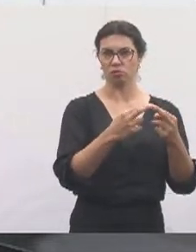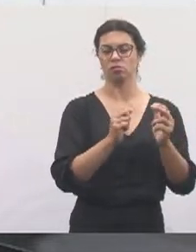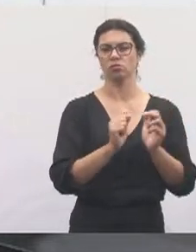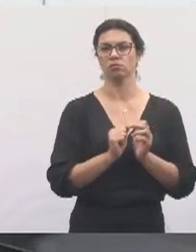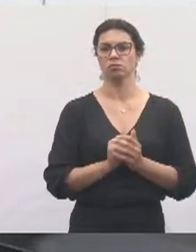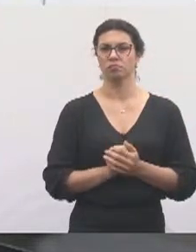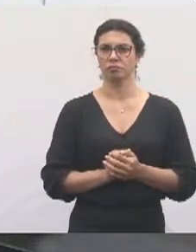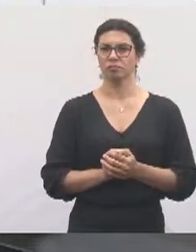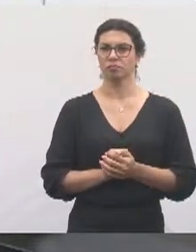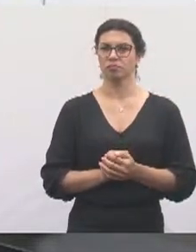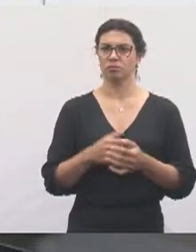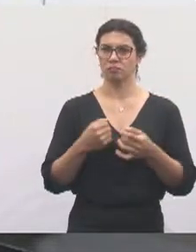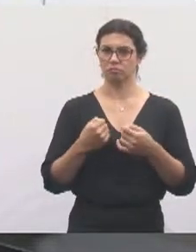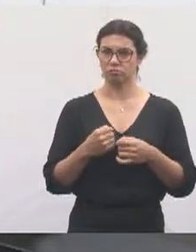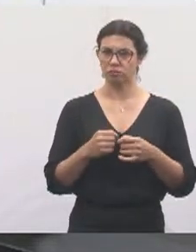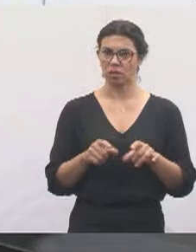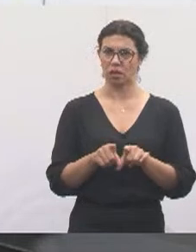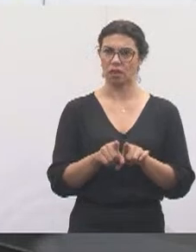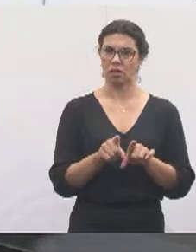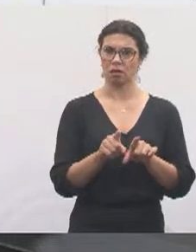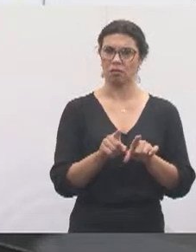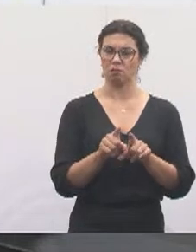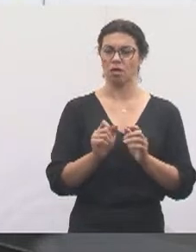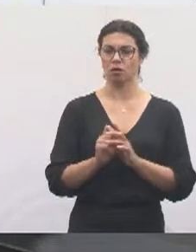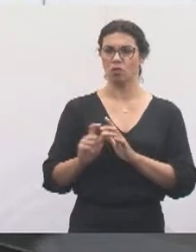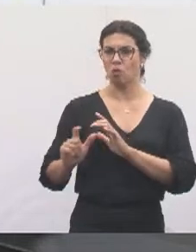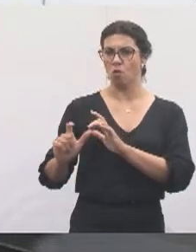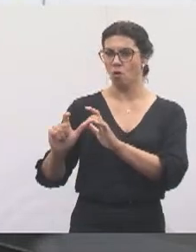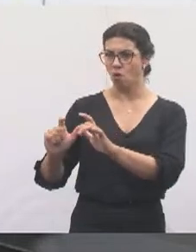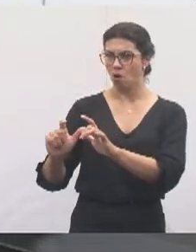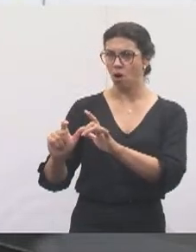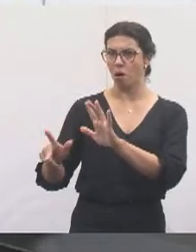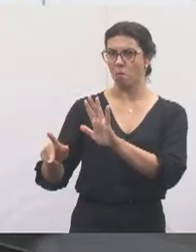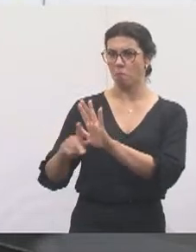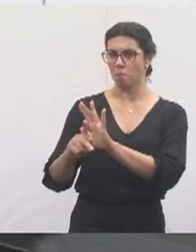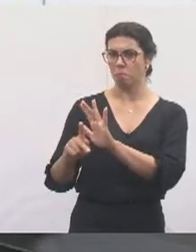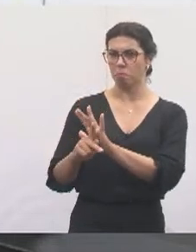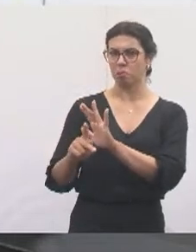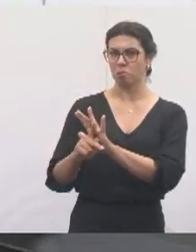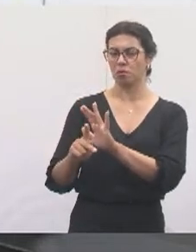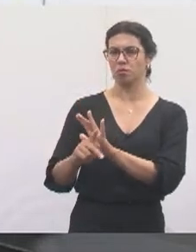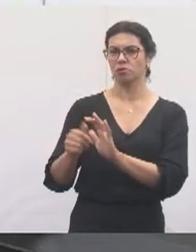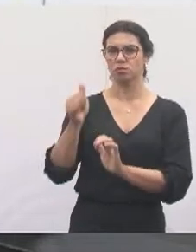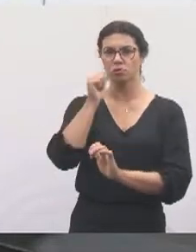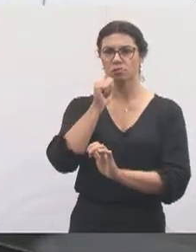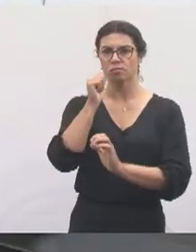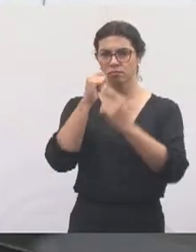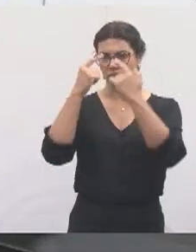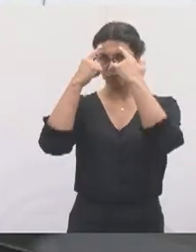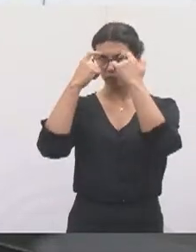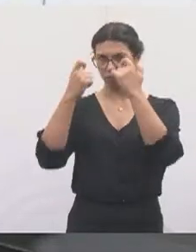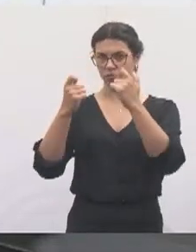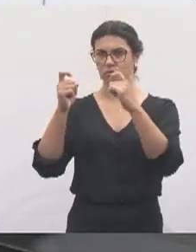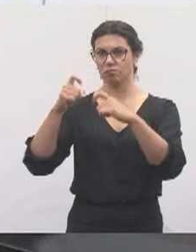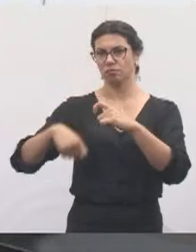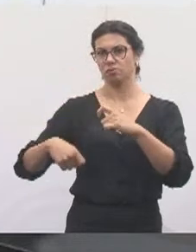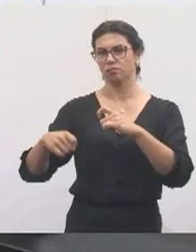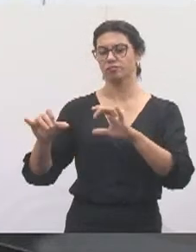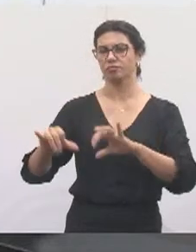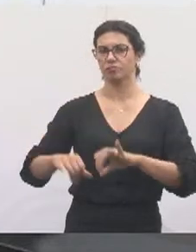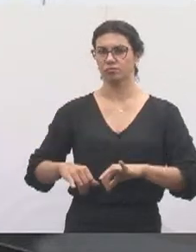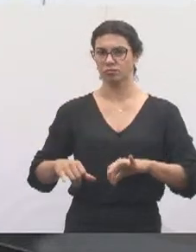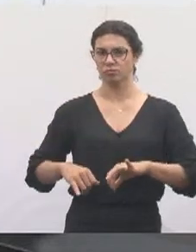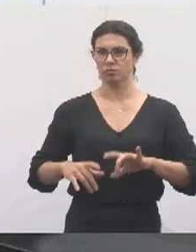do acolhimento Regional de Mulheres vítimas de violência favorecendo o vá do Paraíba implantação de uma